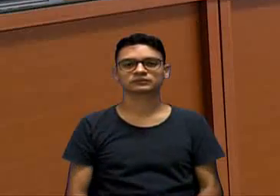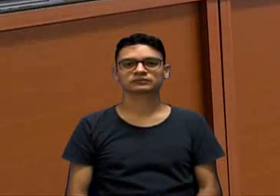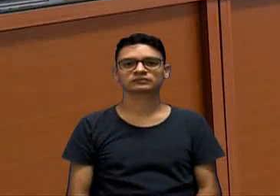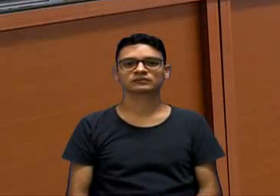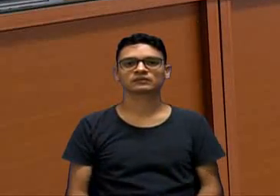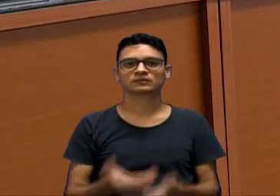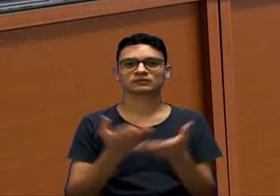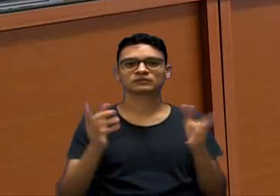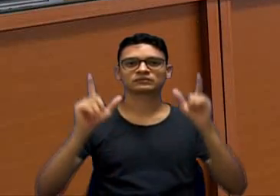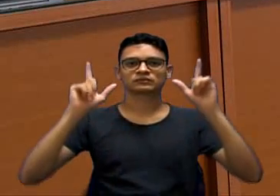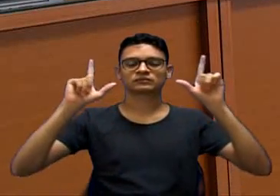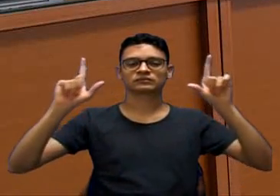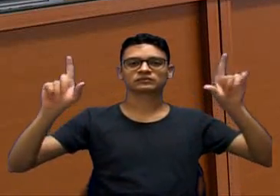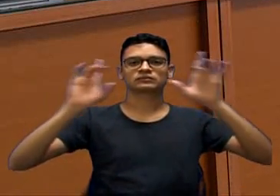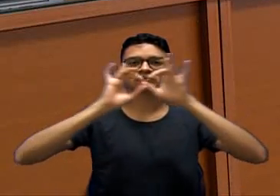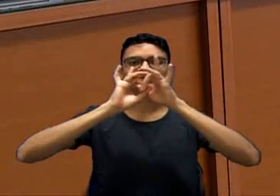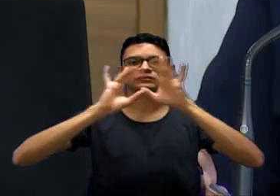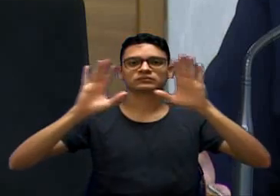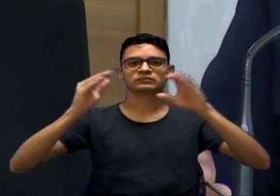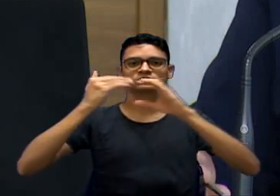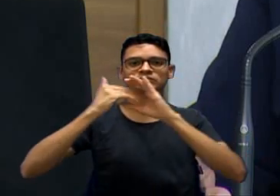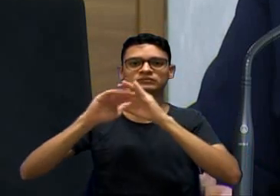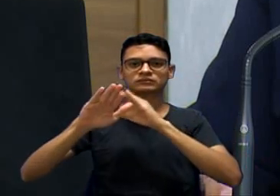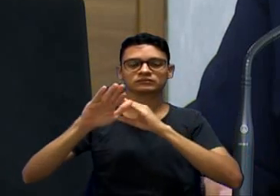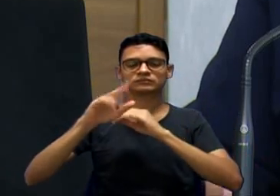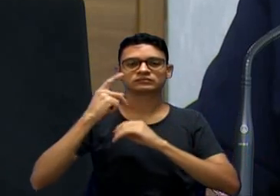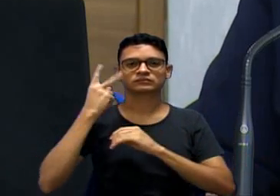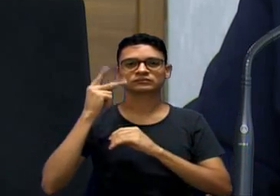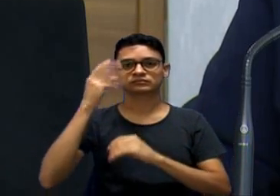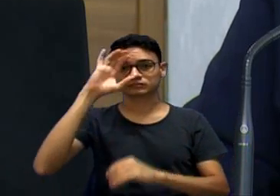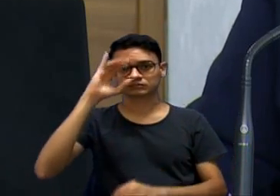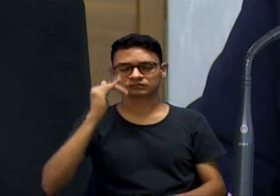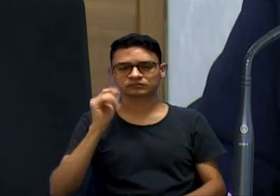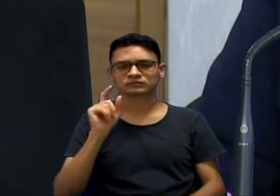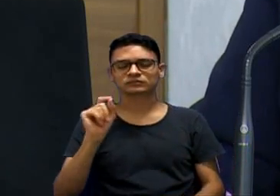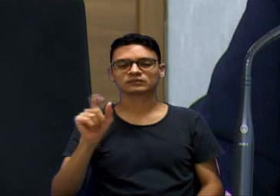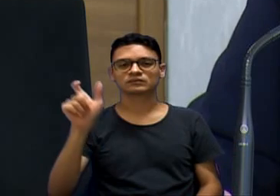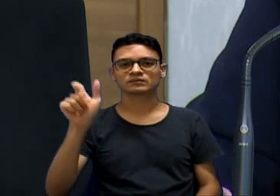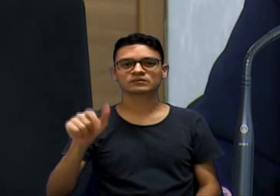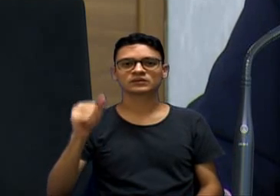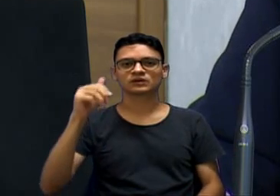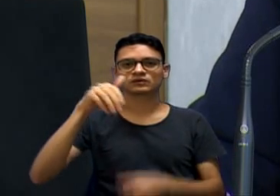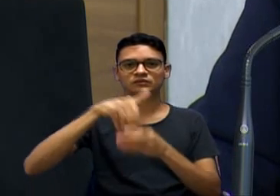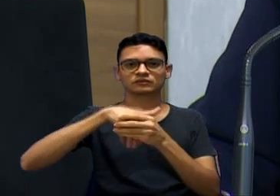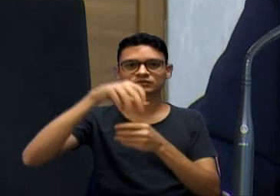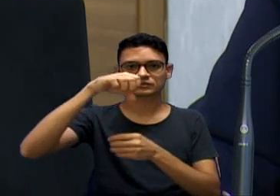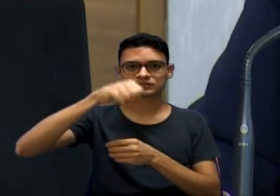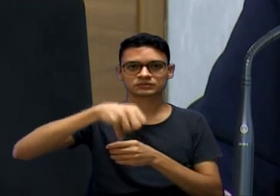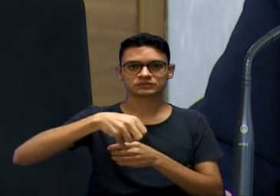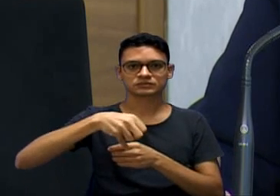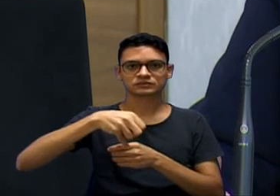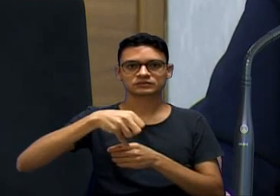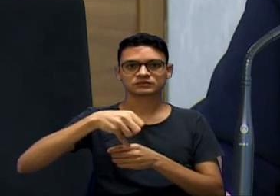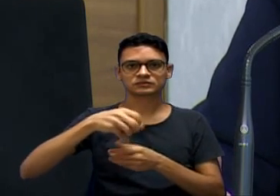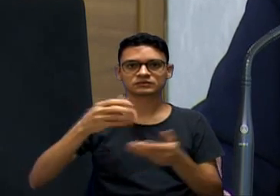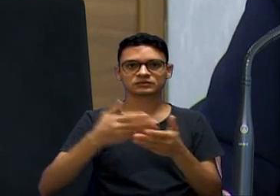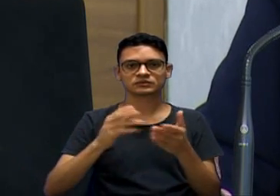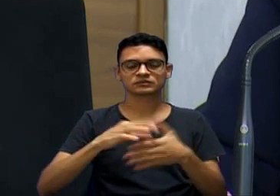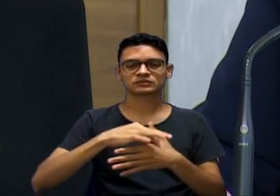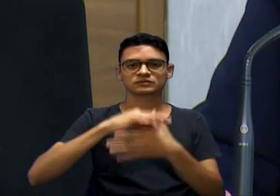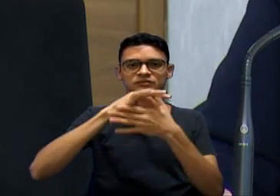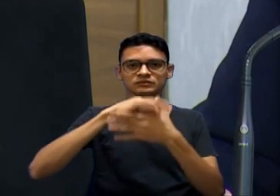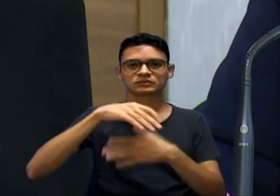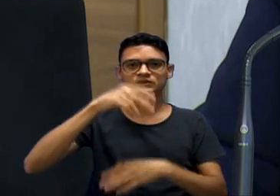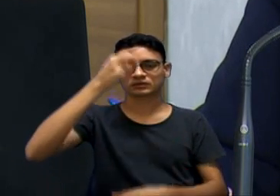Está aberto o encaminhamento do voto do vereador Iara. Voto sim, o encaminhamento lido do